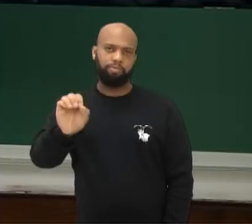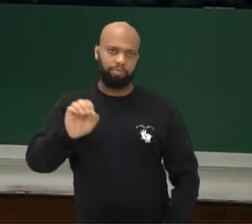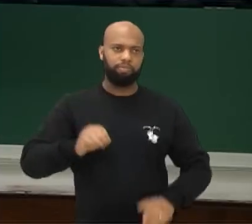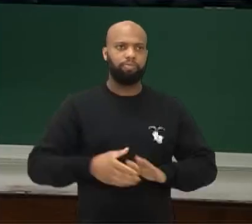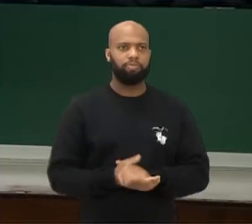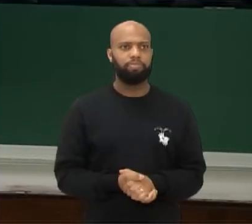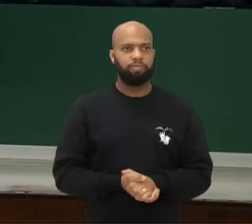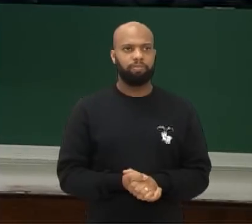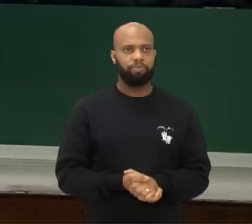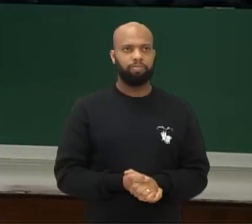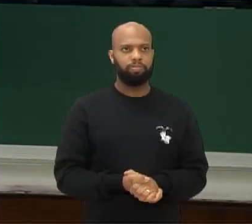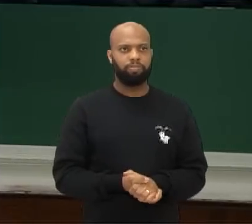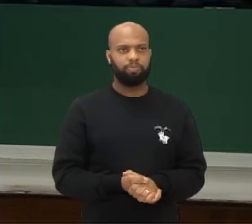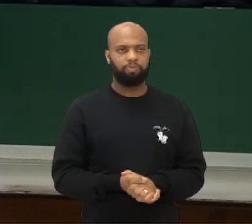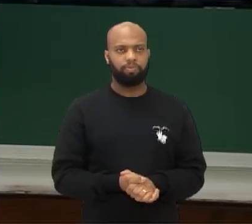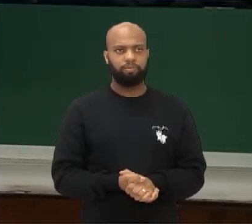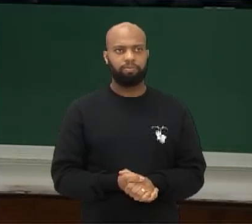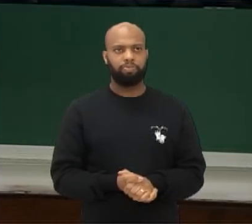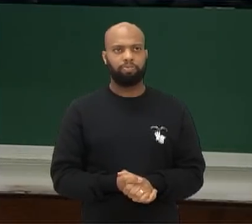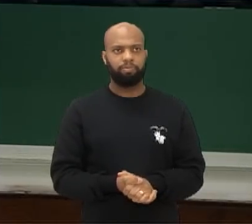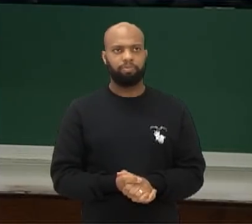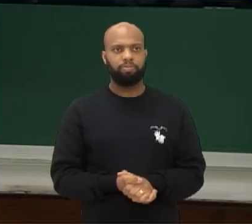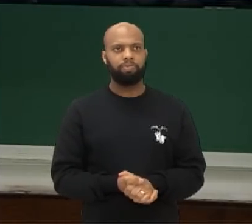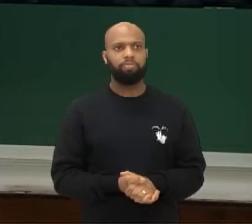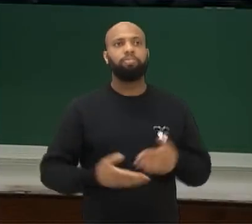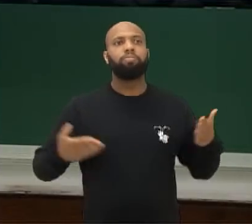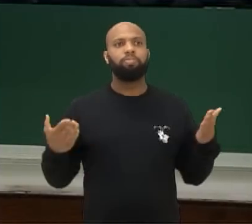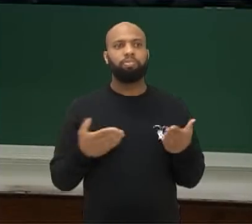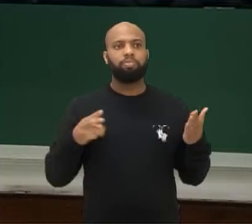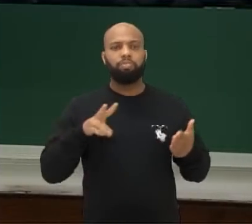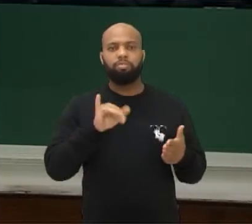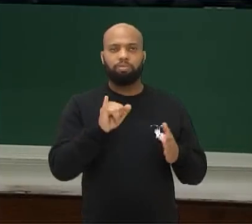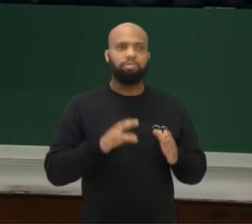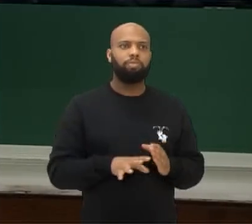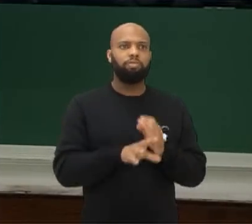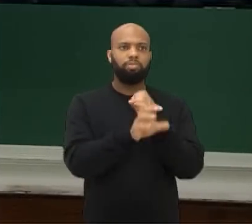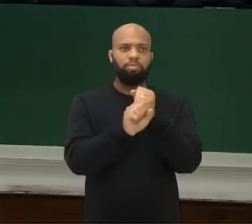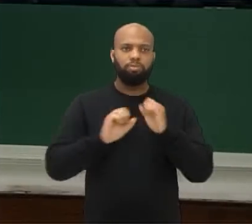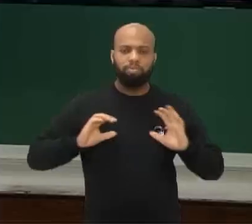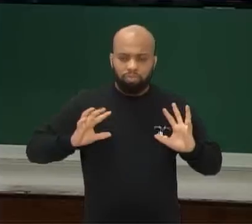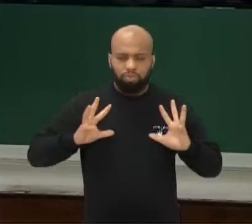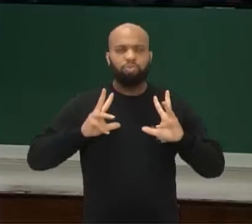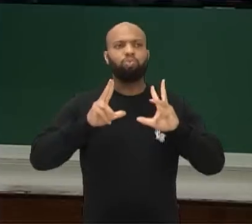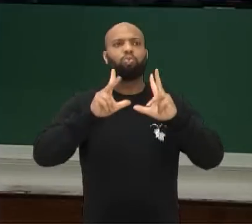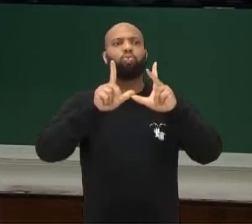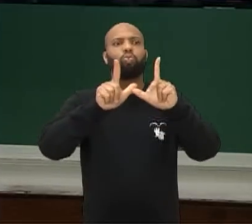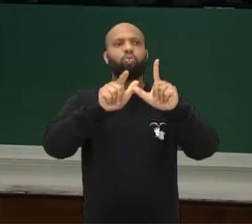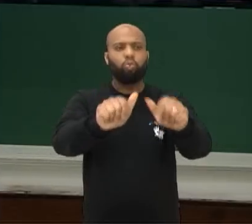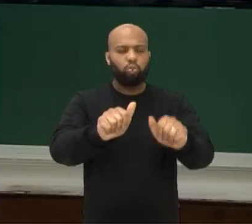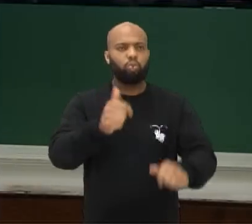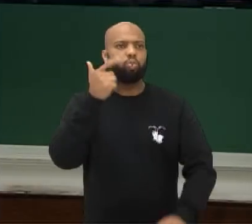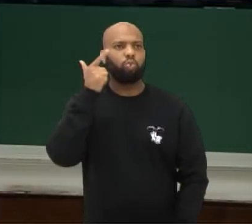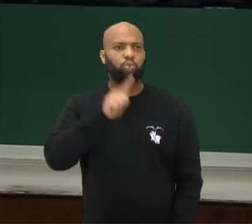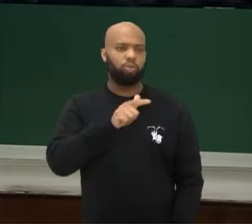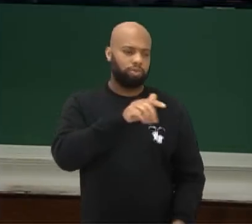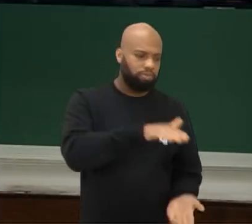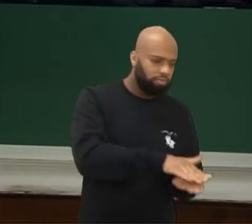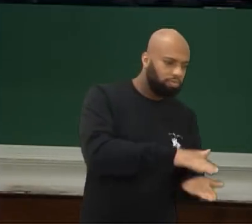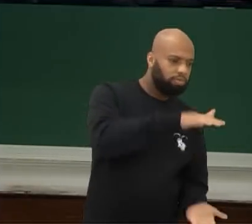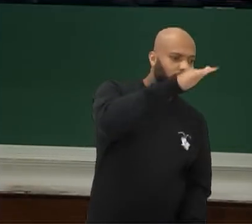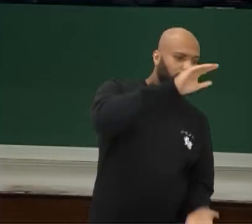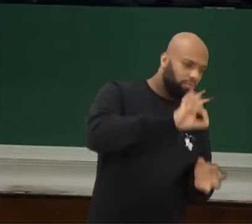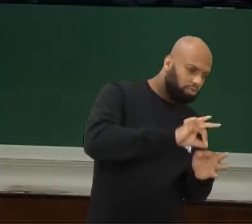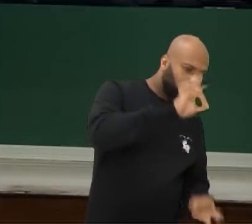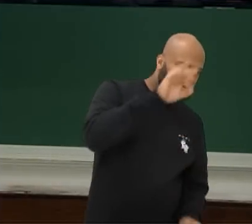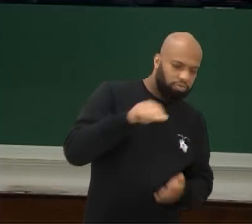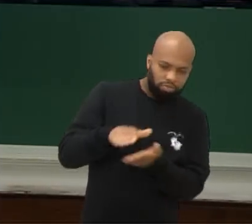a 10, ok? E aí, eu vou somar todos esses valores para descobrir qual é a altura